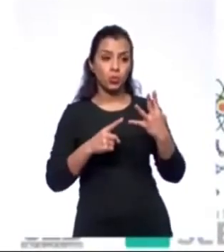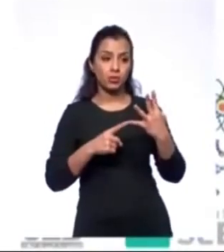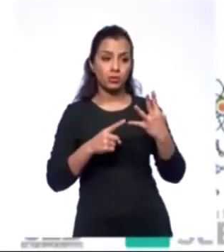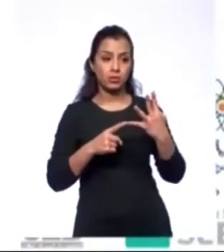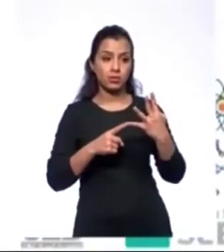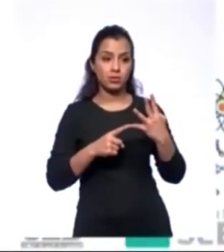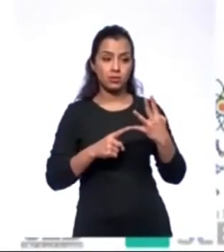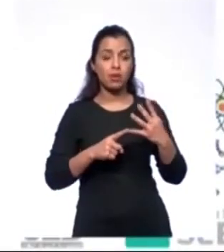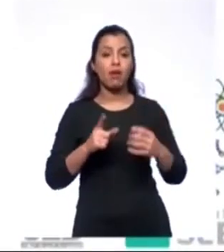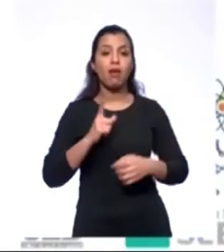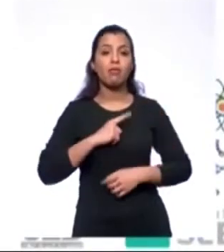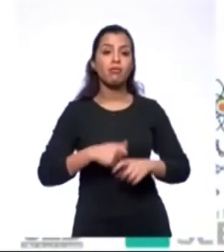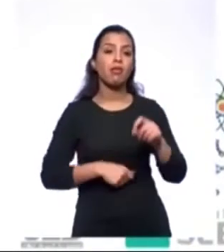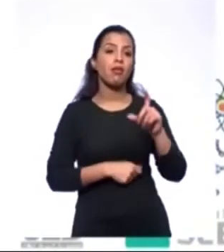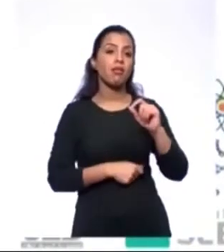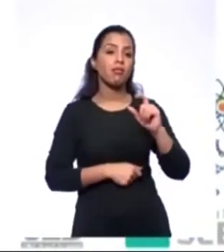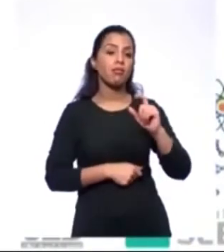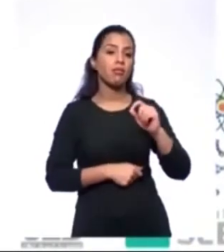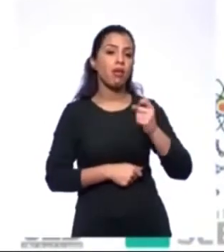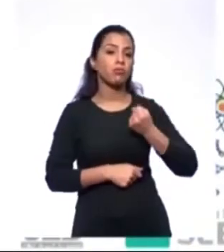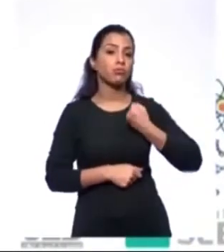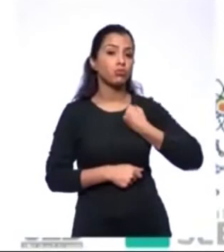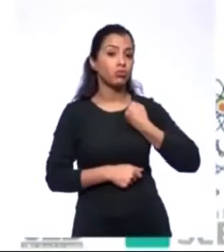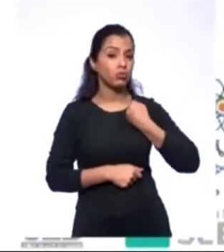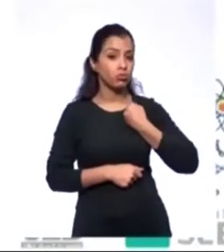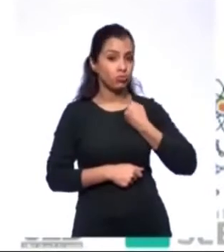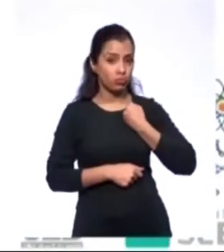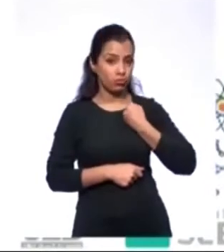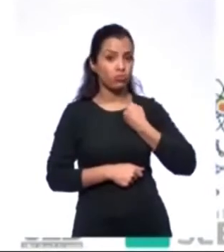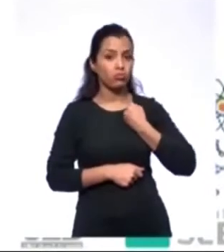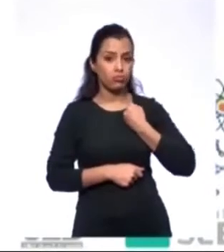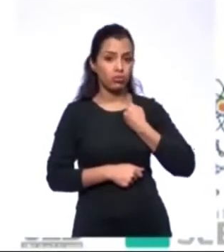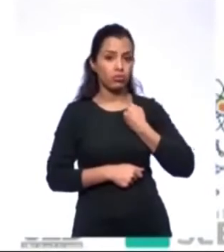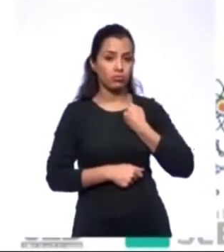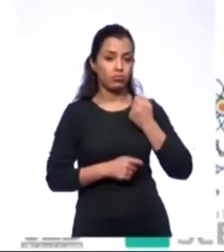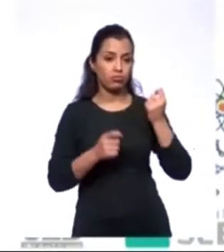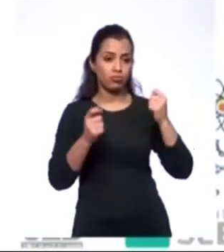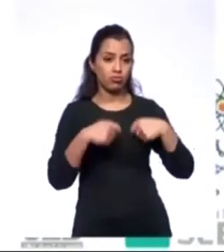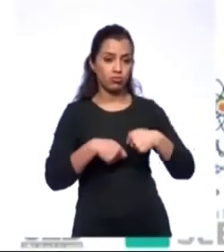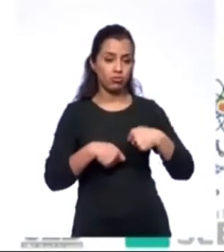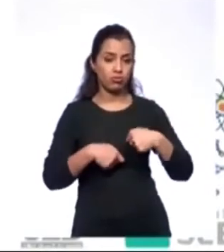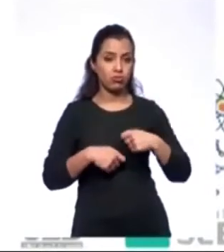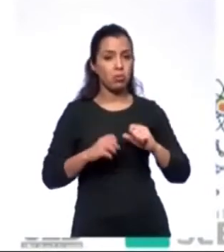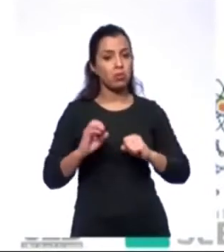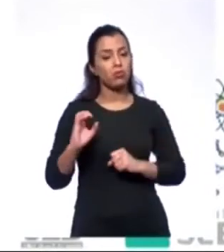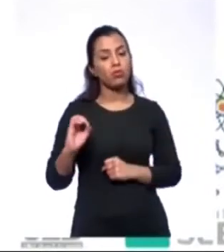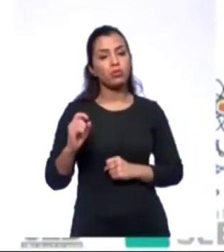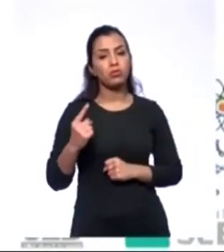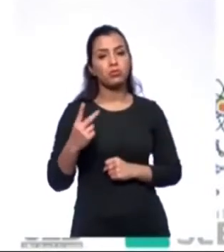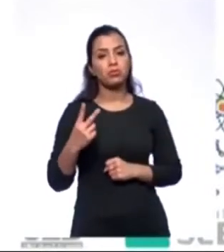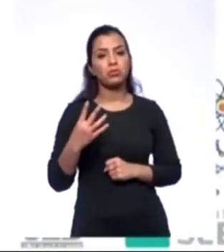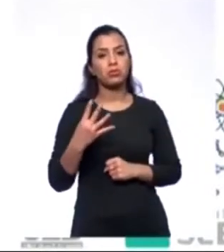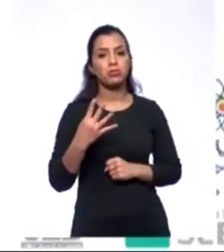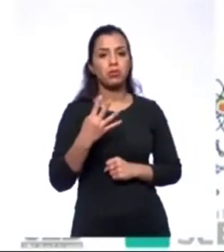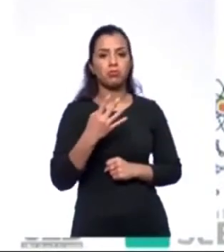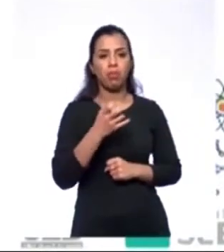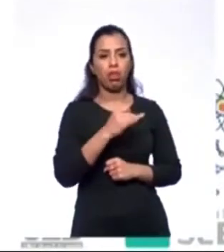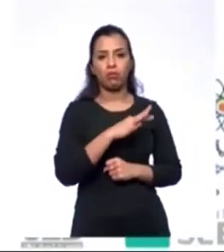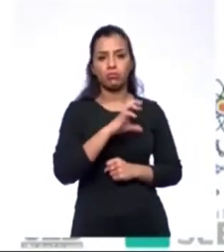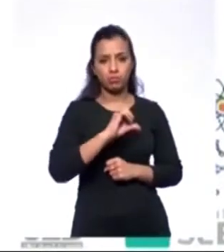eu tenho 10 algarismos disponíveis nessa casinha pode ser 10 1 2 3 4 5 6 7 8 9